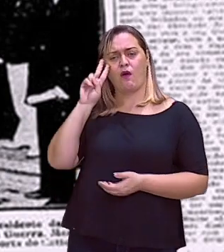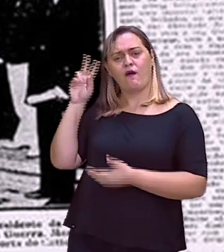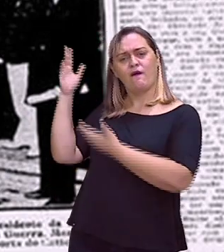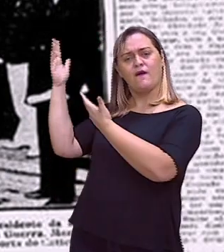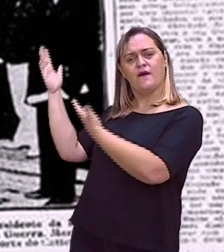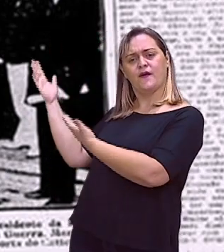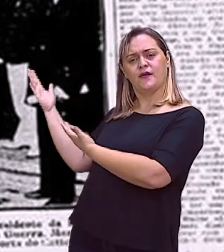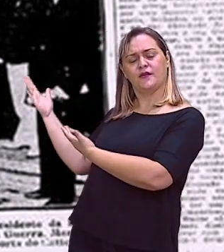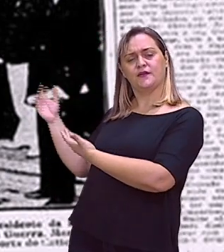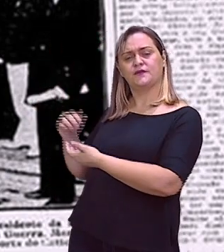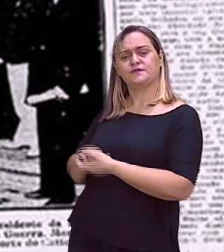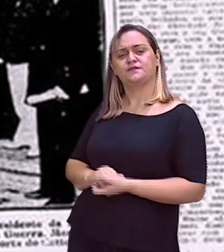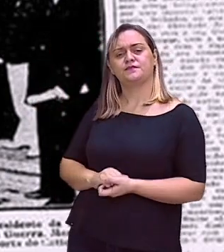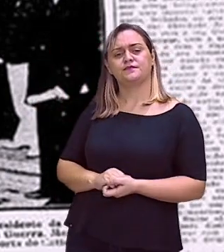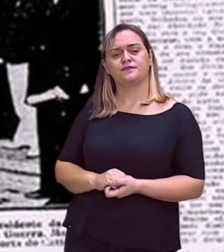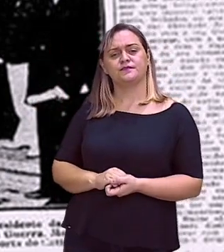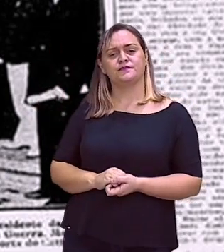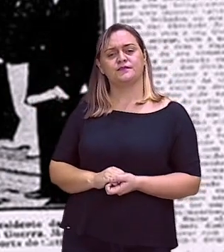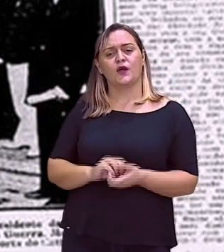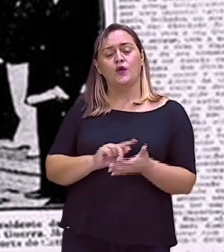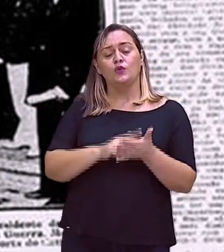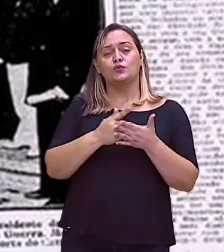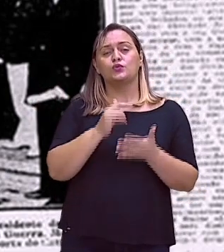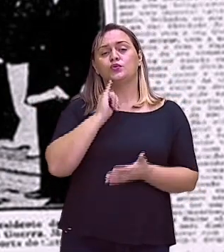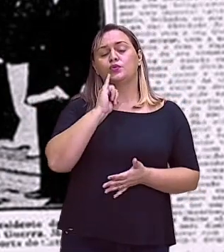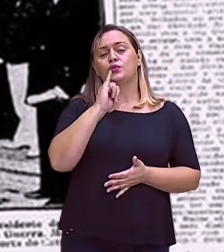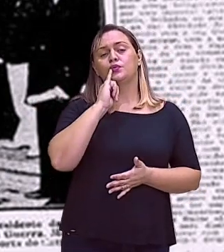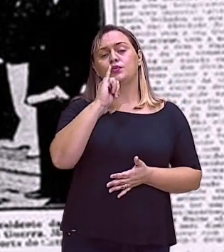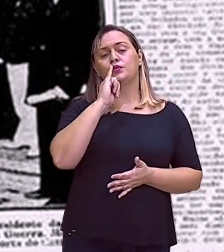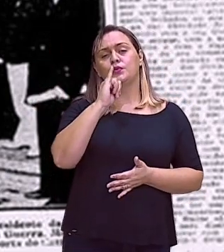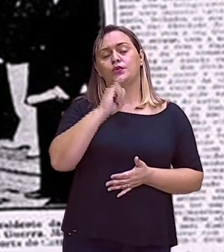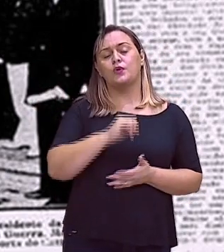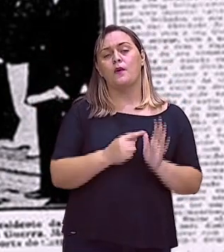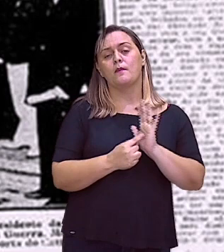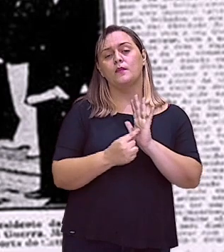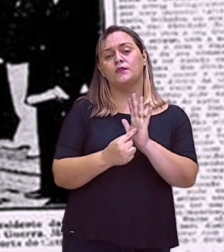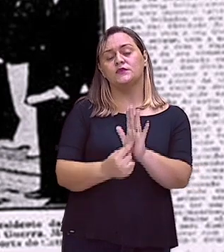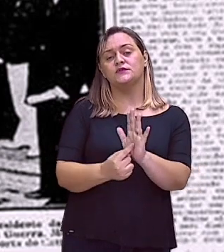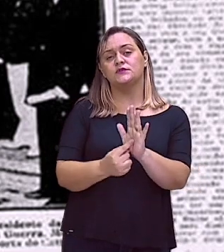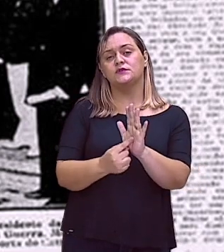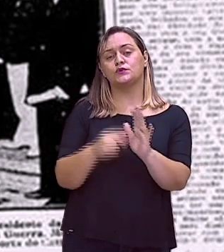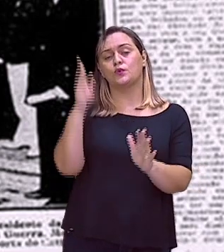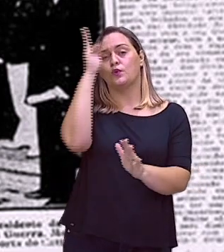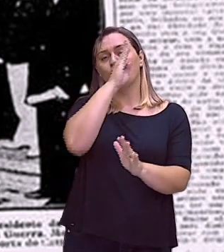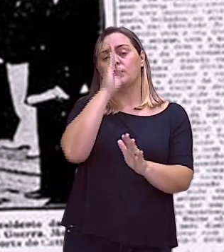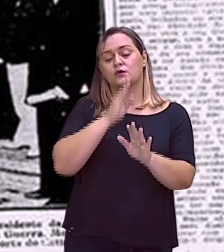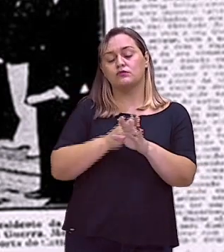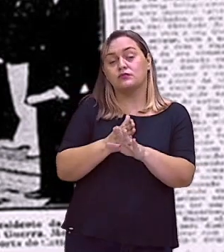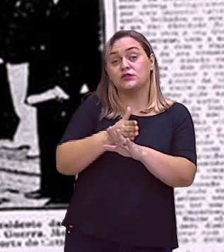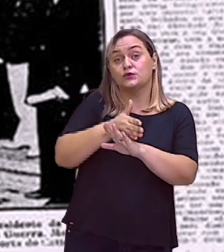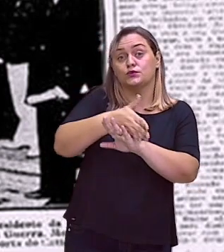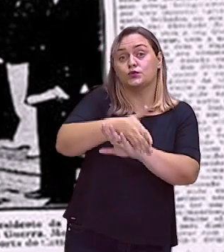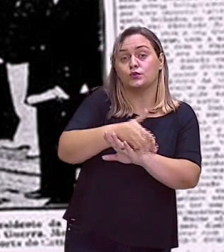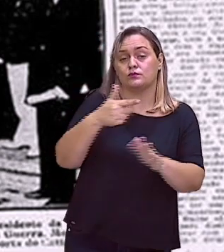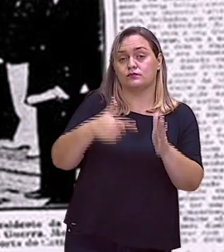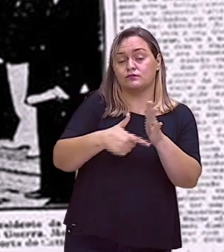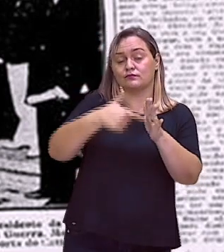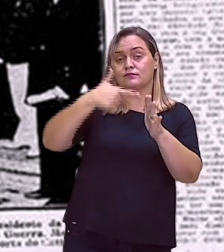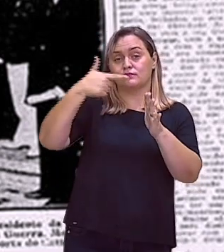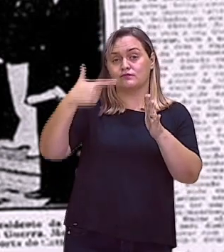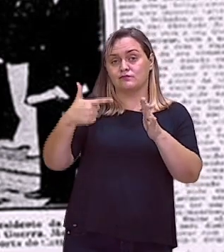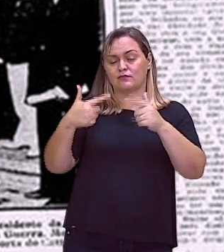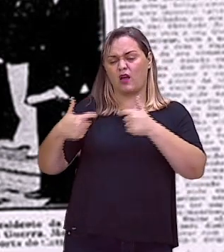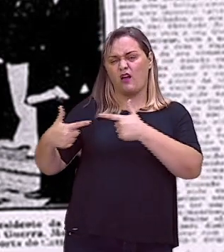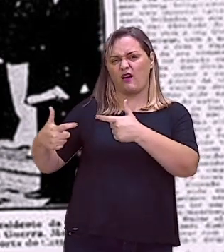esta imagem porque ela está falando de quando o Brasil entrou na Segunda Guerra Mundial e aqui foi